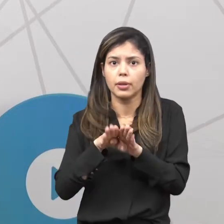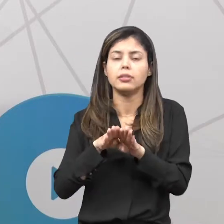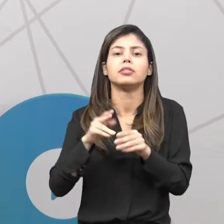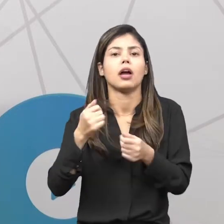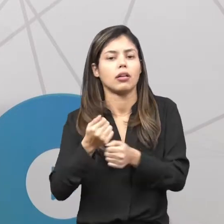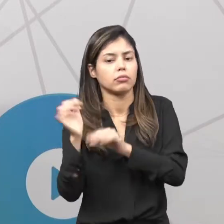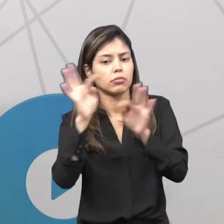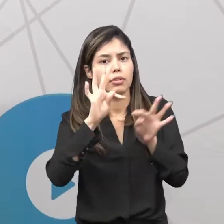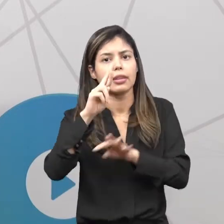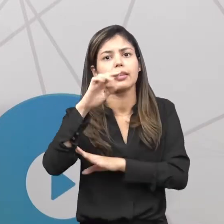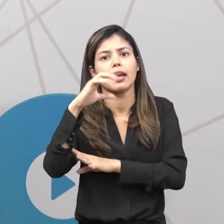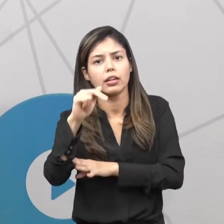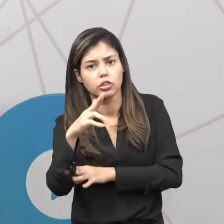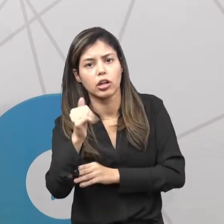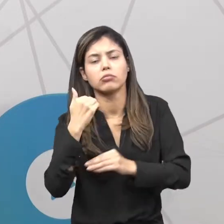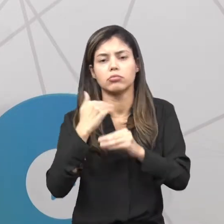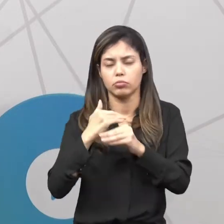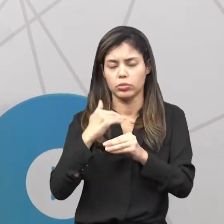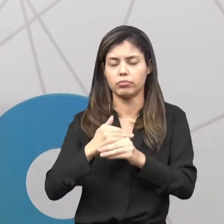dela.